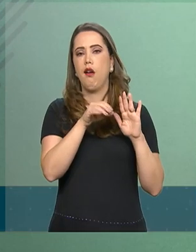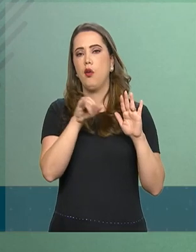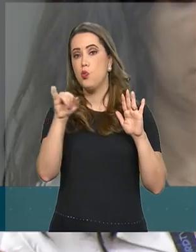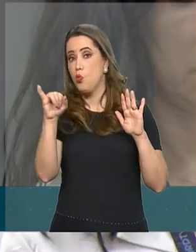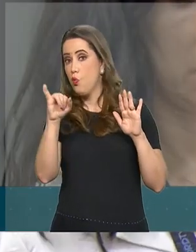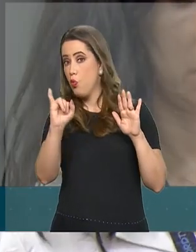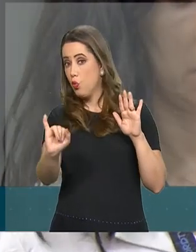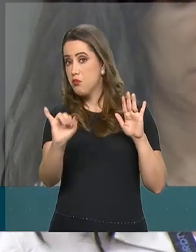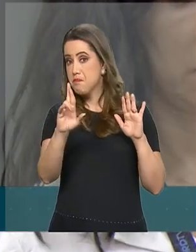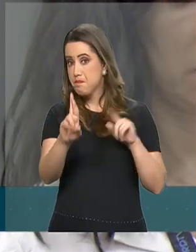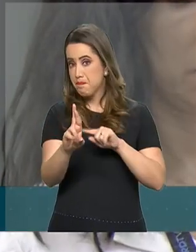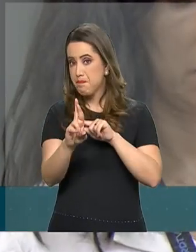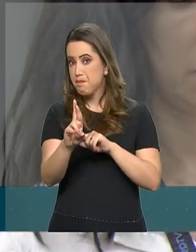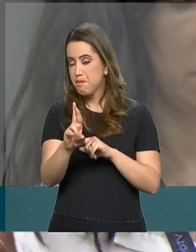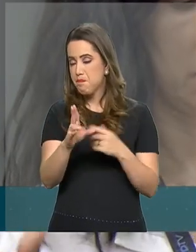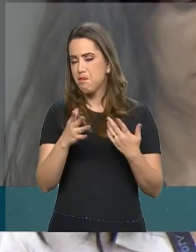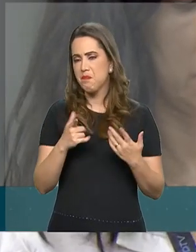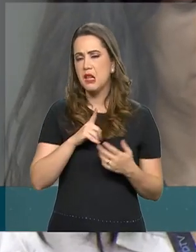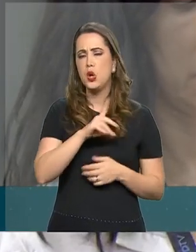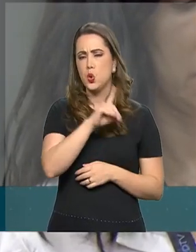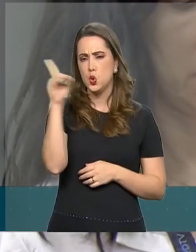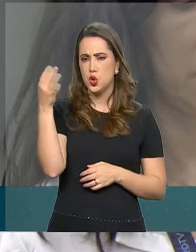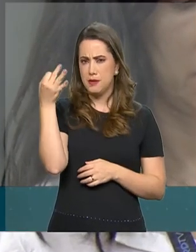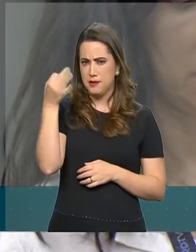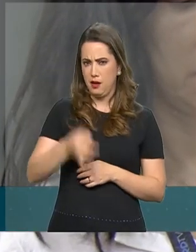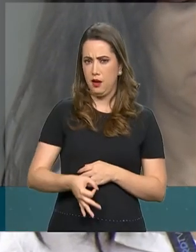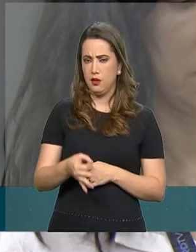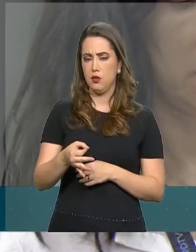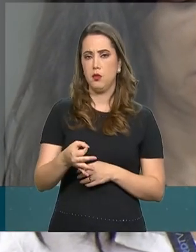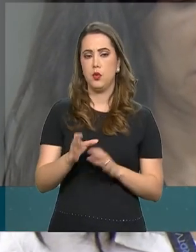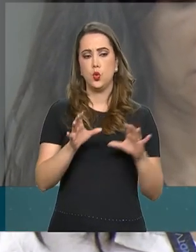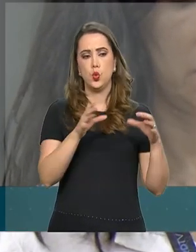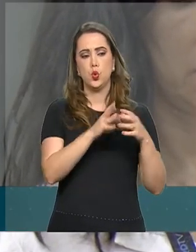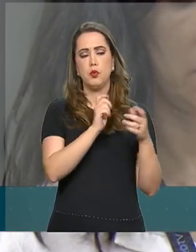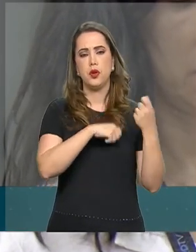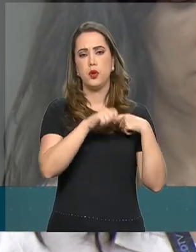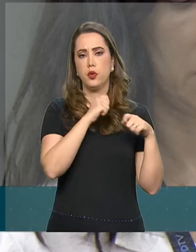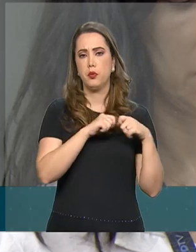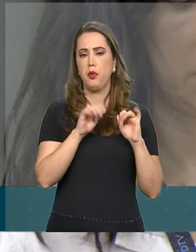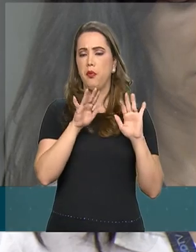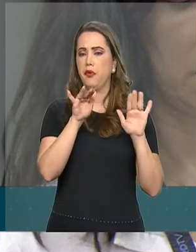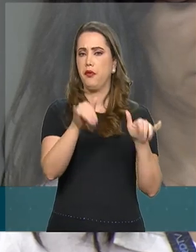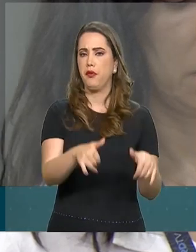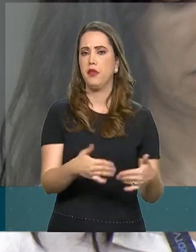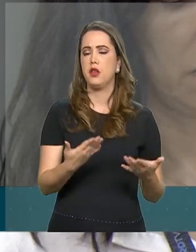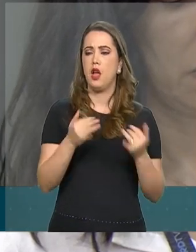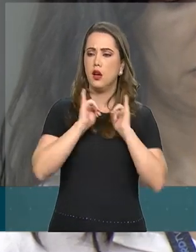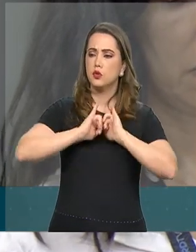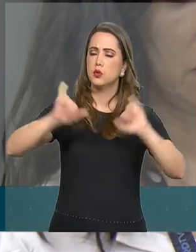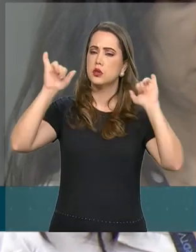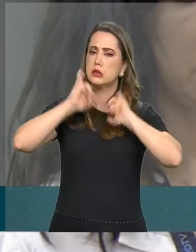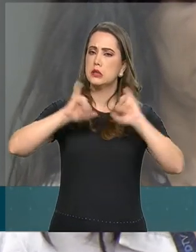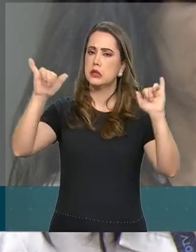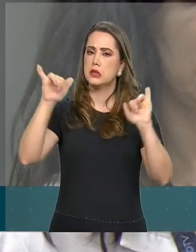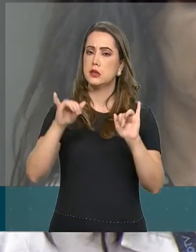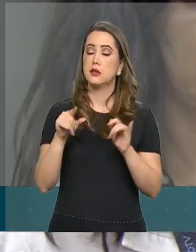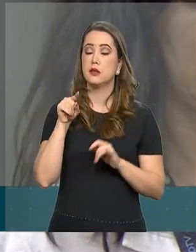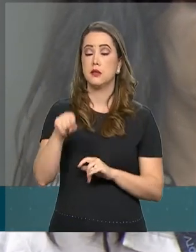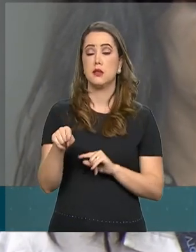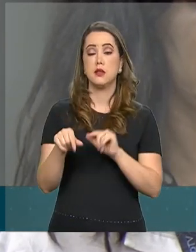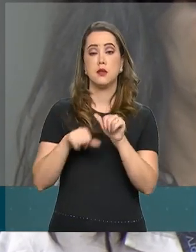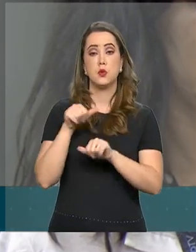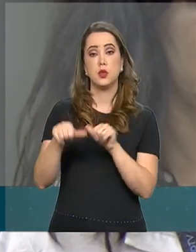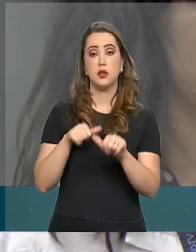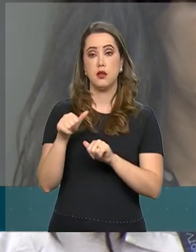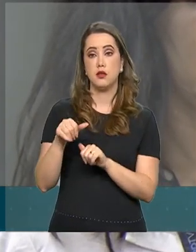uma data prevista é para que o acordo a área econômica finalmente possa anunciar essa eventual